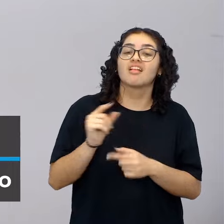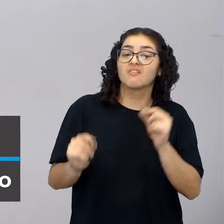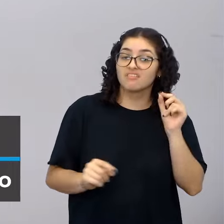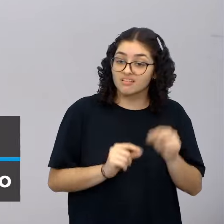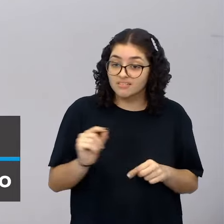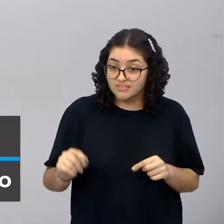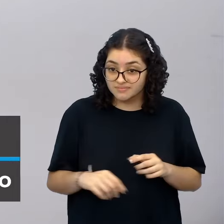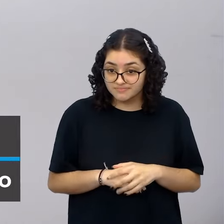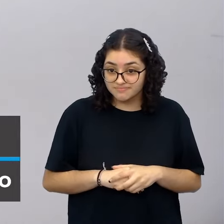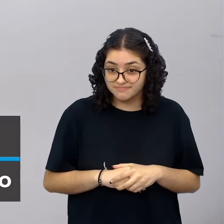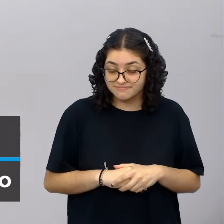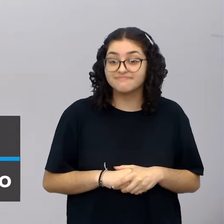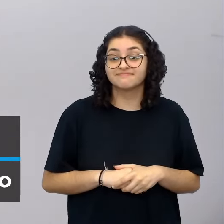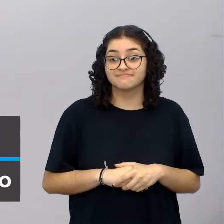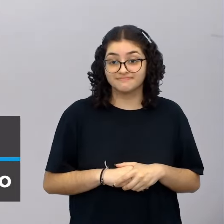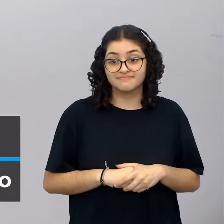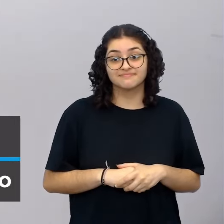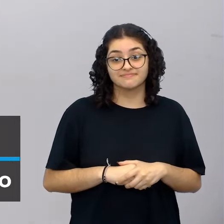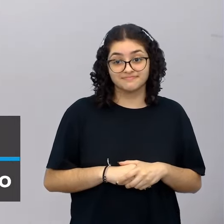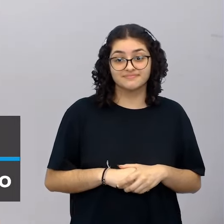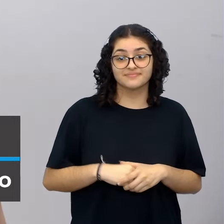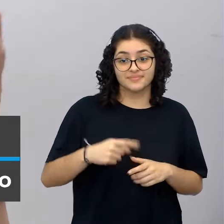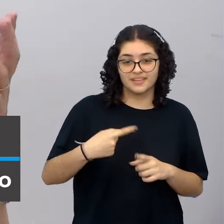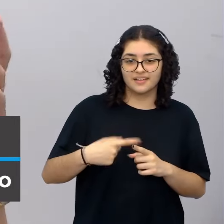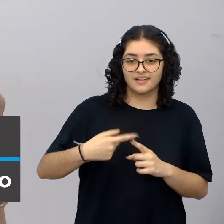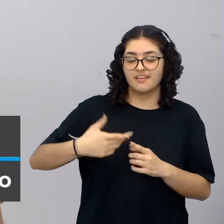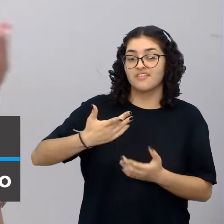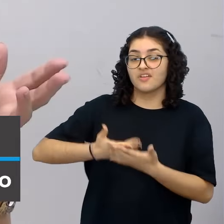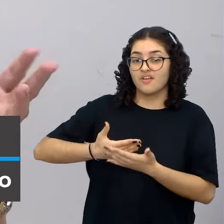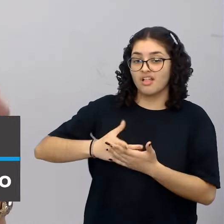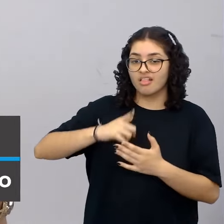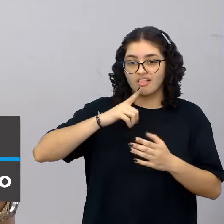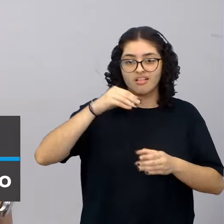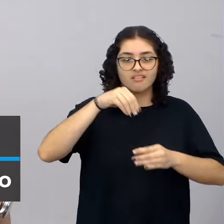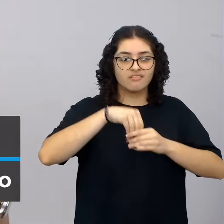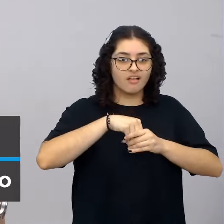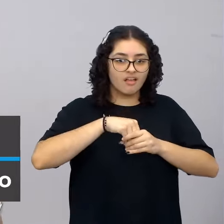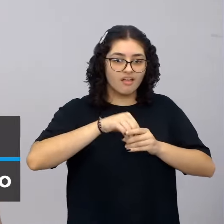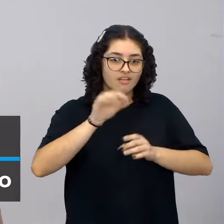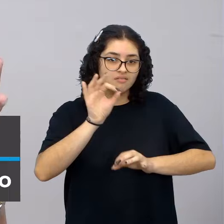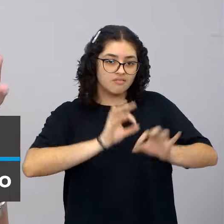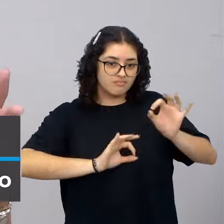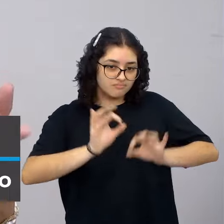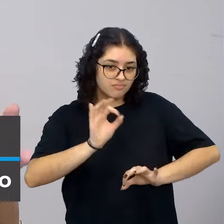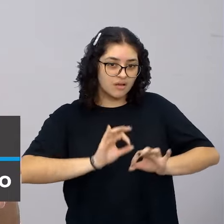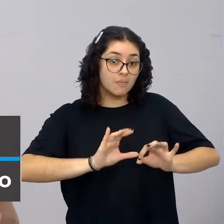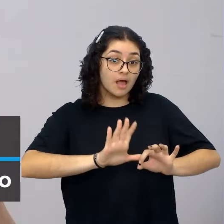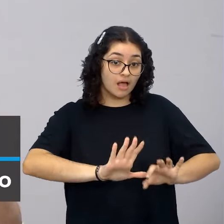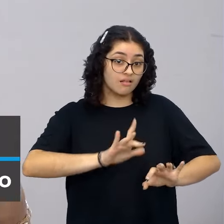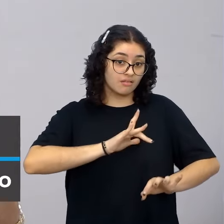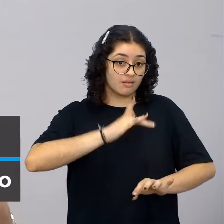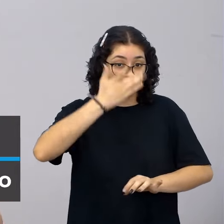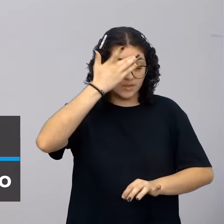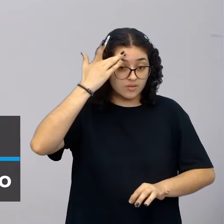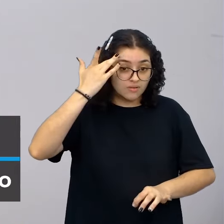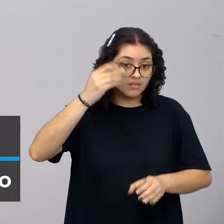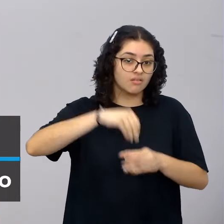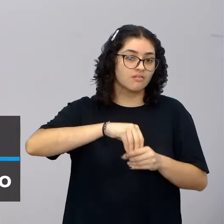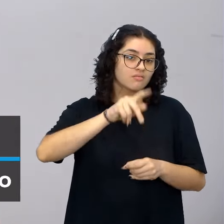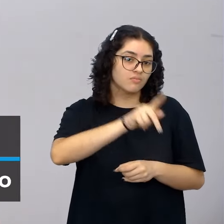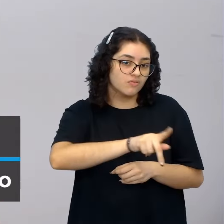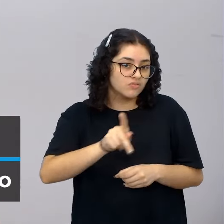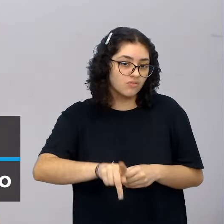O que a escola tem? Ela tem, porque assim, a gente fala assim, a escola tem estrutura, não tem estrutura, mas ela tem pessoas, tem professores,